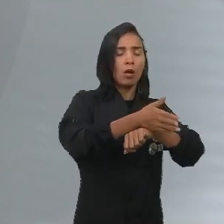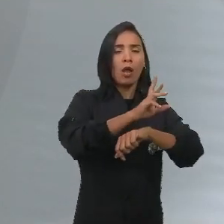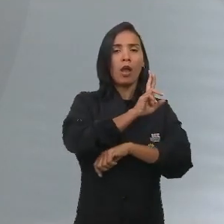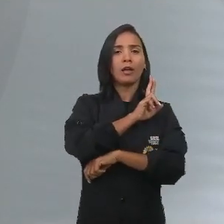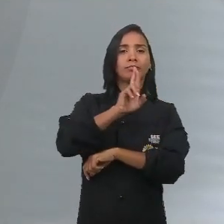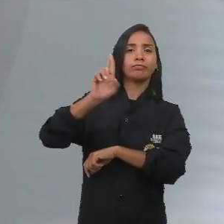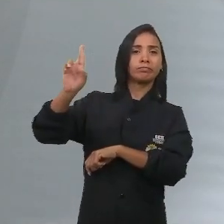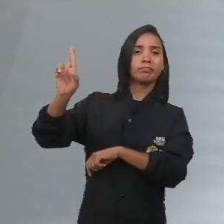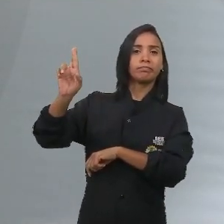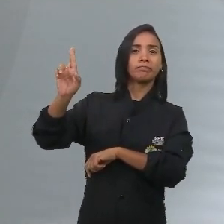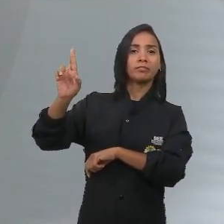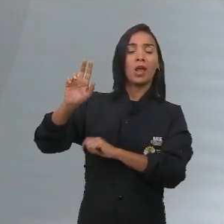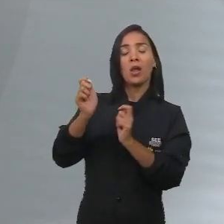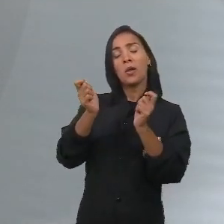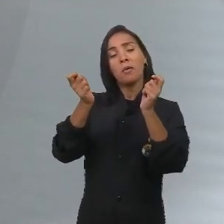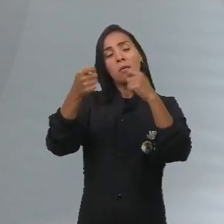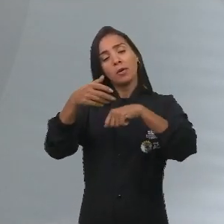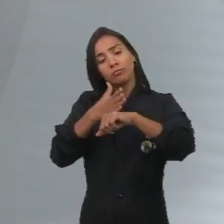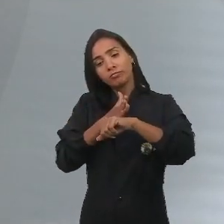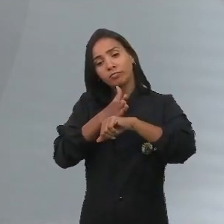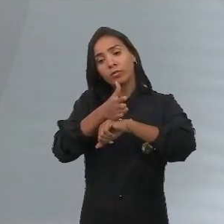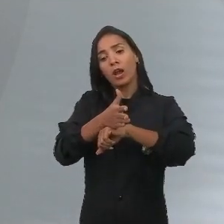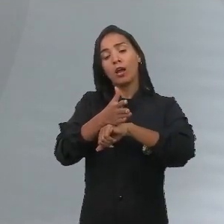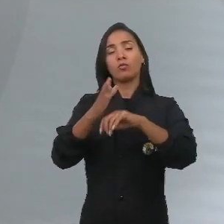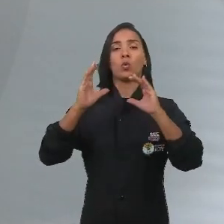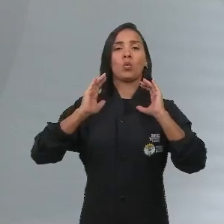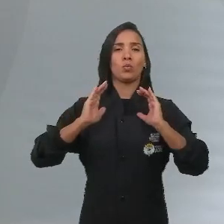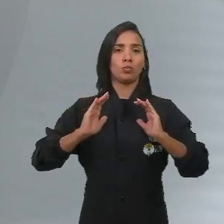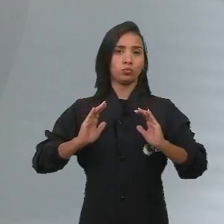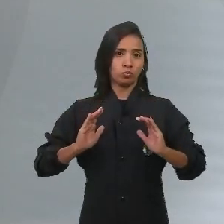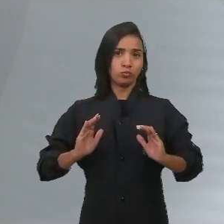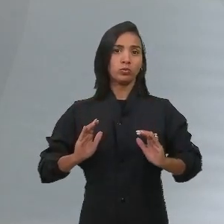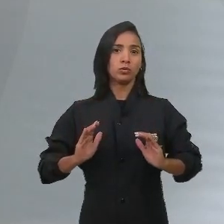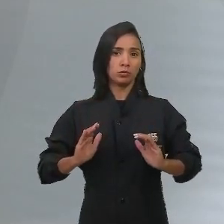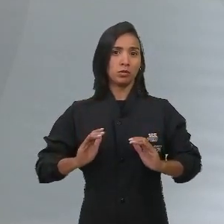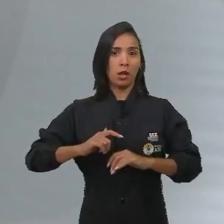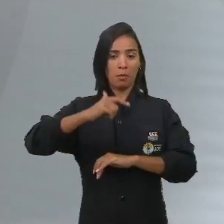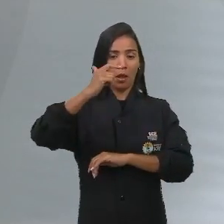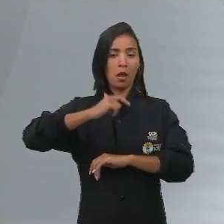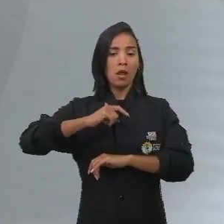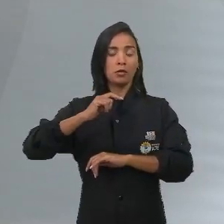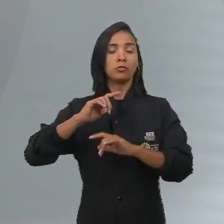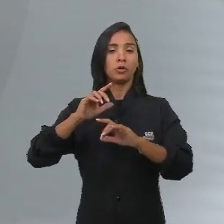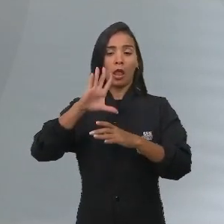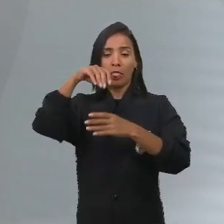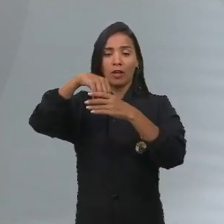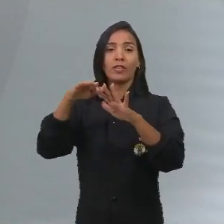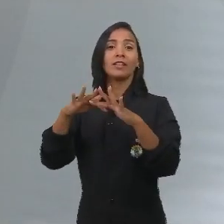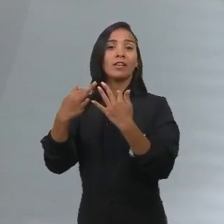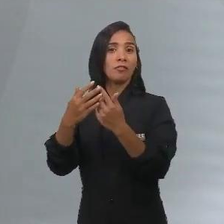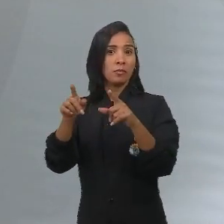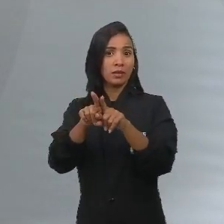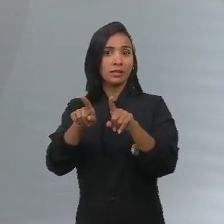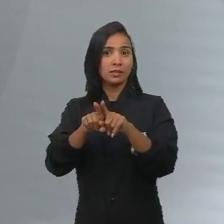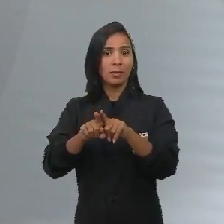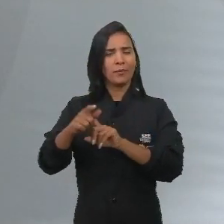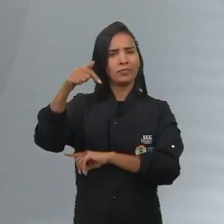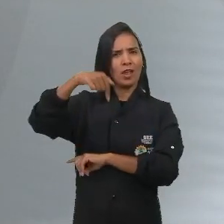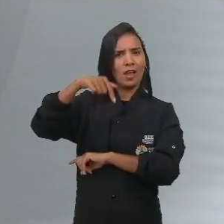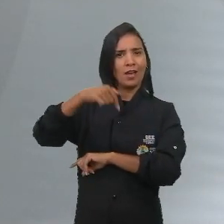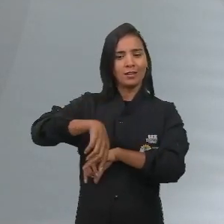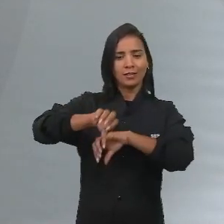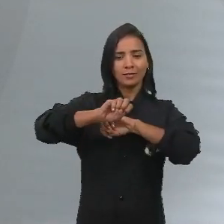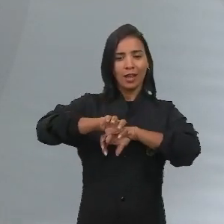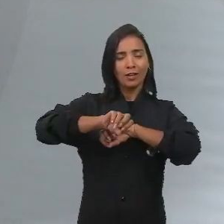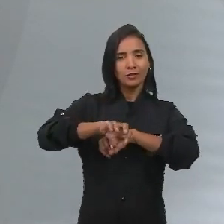pode ser um direcionamento de comportamento ali no meu no seu meio familiar aqui no caso da educação